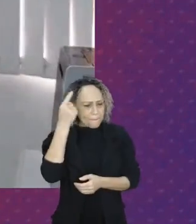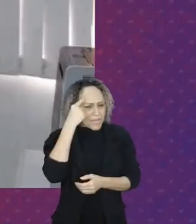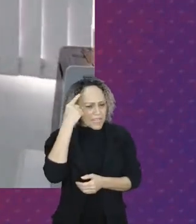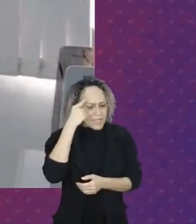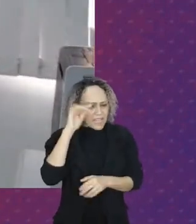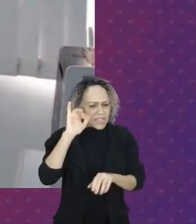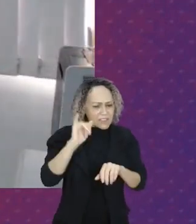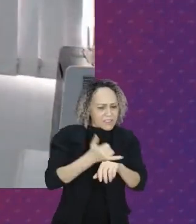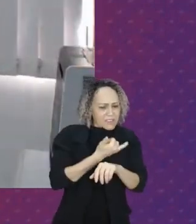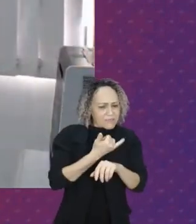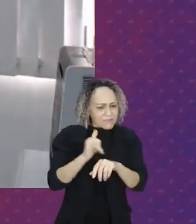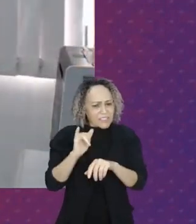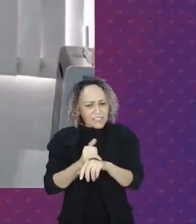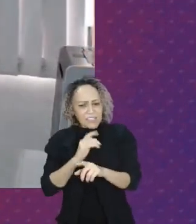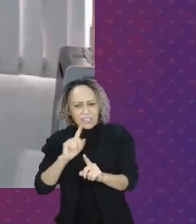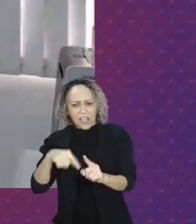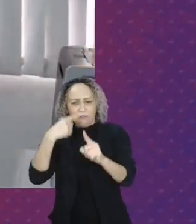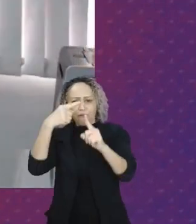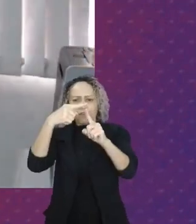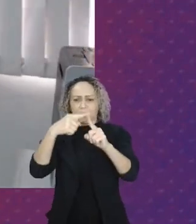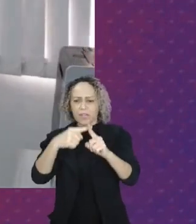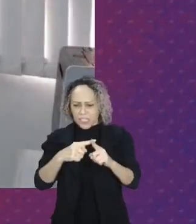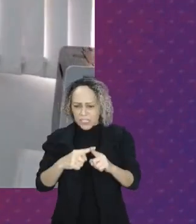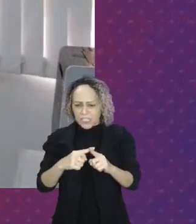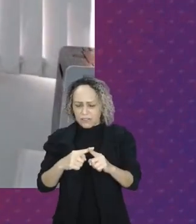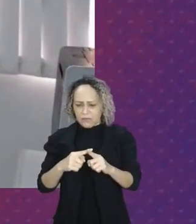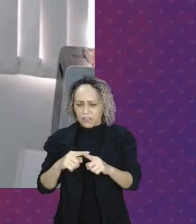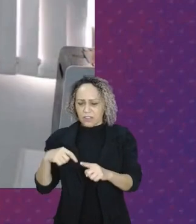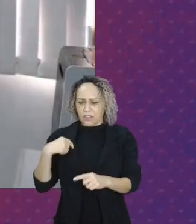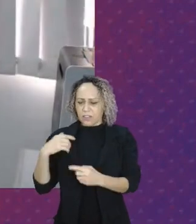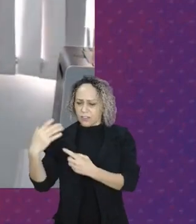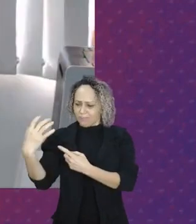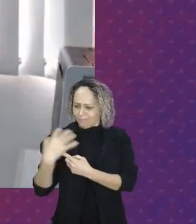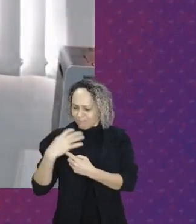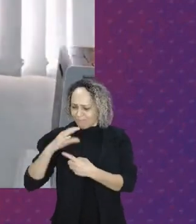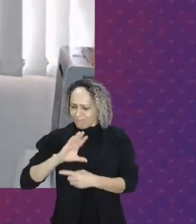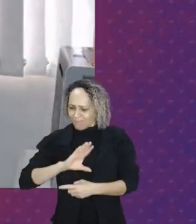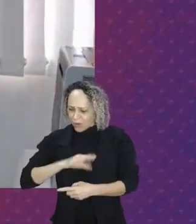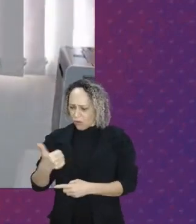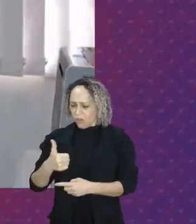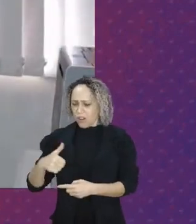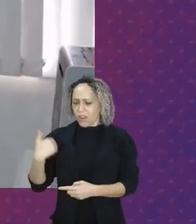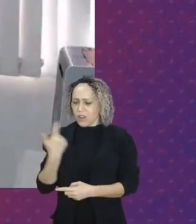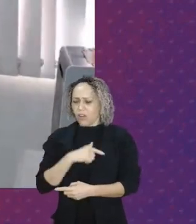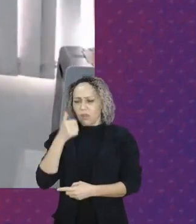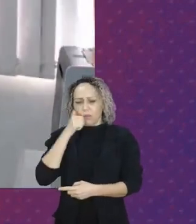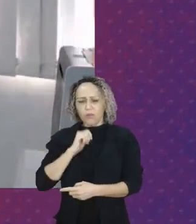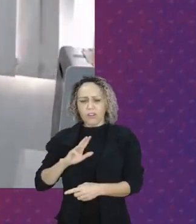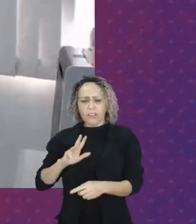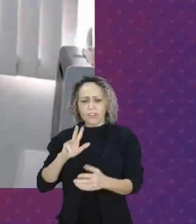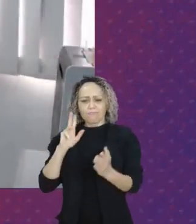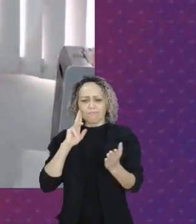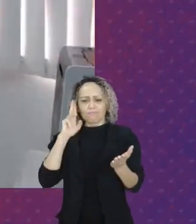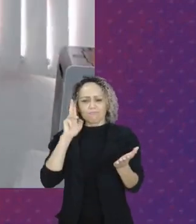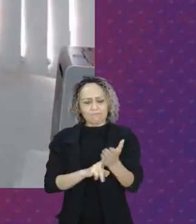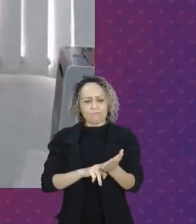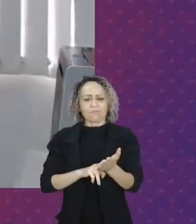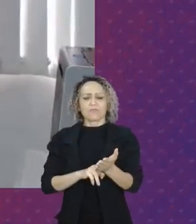ações afirmativas que encorajem a nós, mulheres, a assumirmos espaços